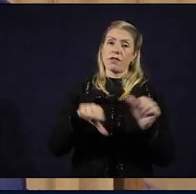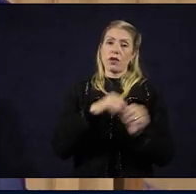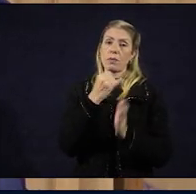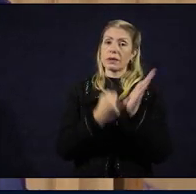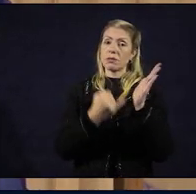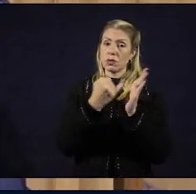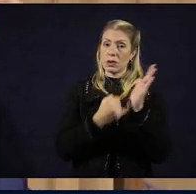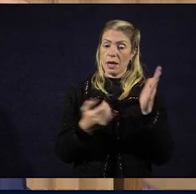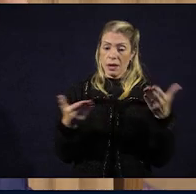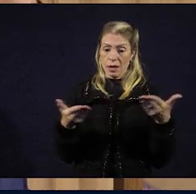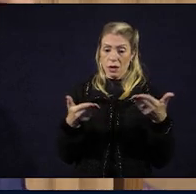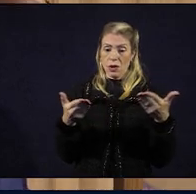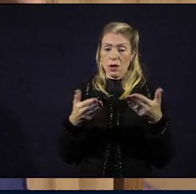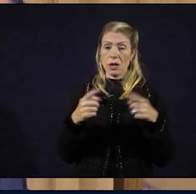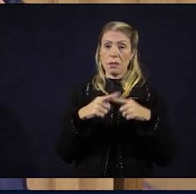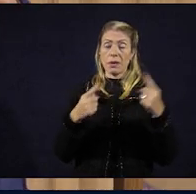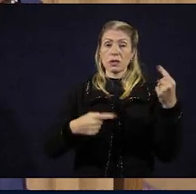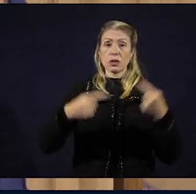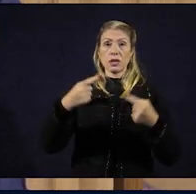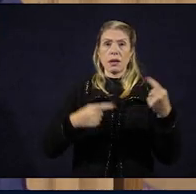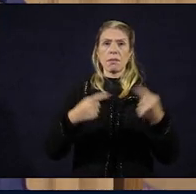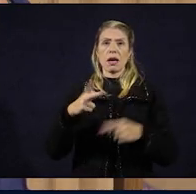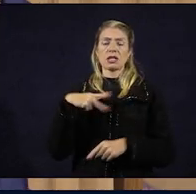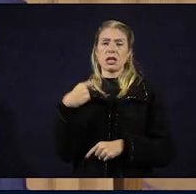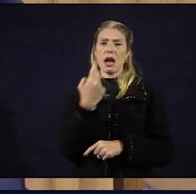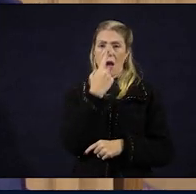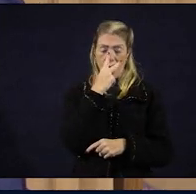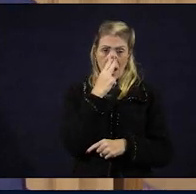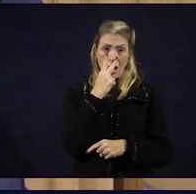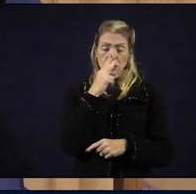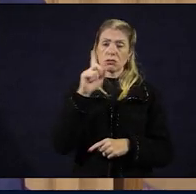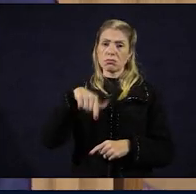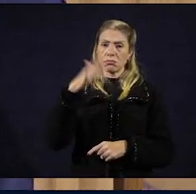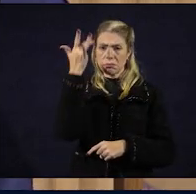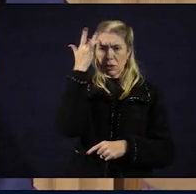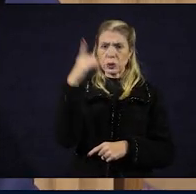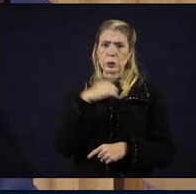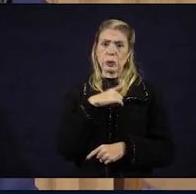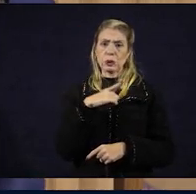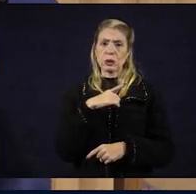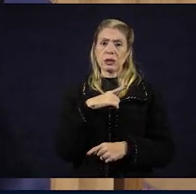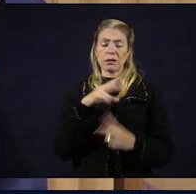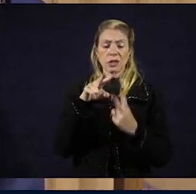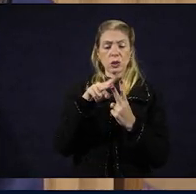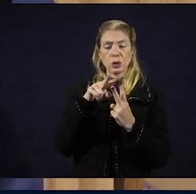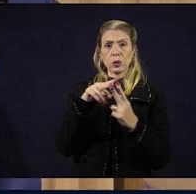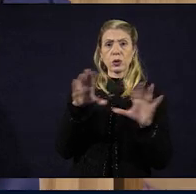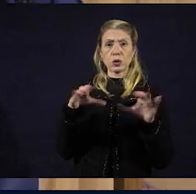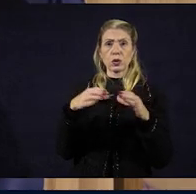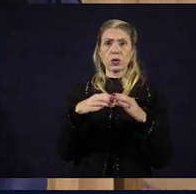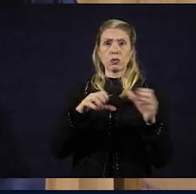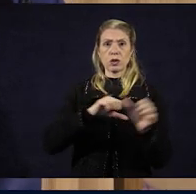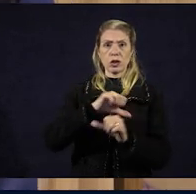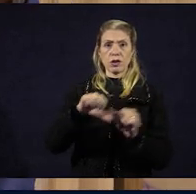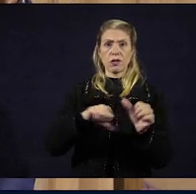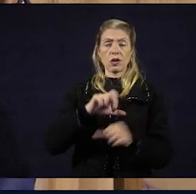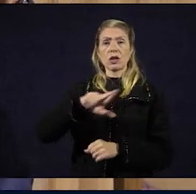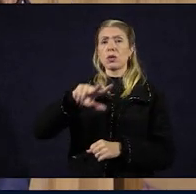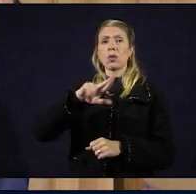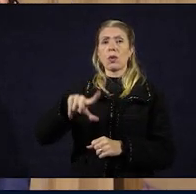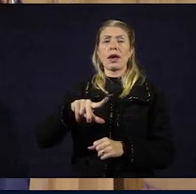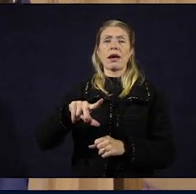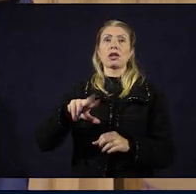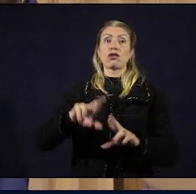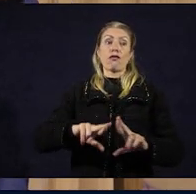na gestão atual e o debate eu acho que tá muito maduro Como eu disse aqui os dois grupos de reformas não são tão diferentes